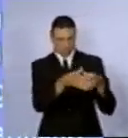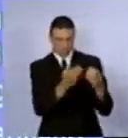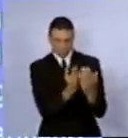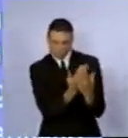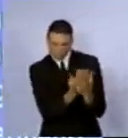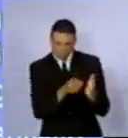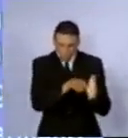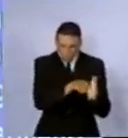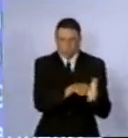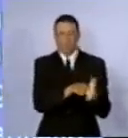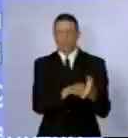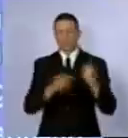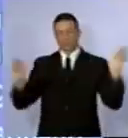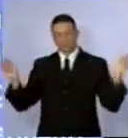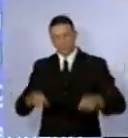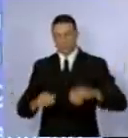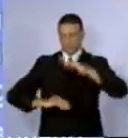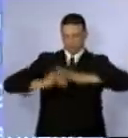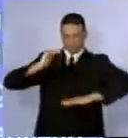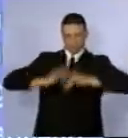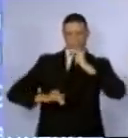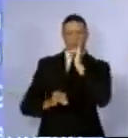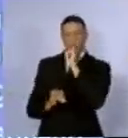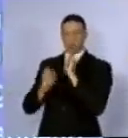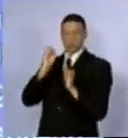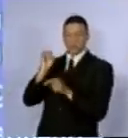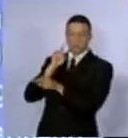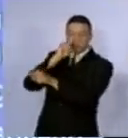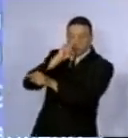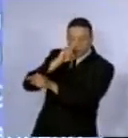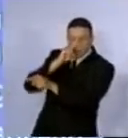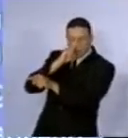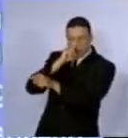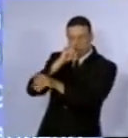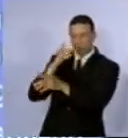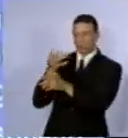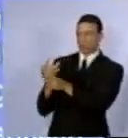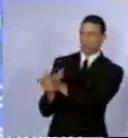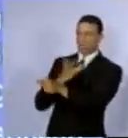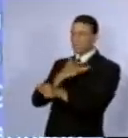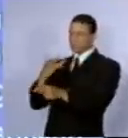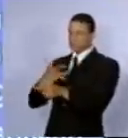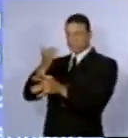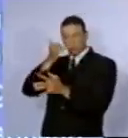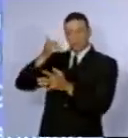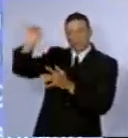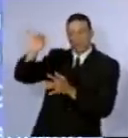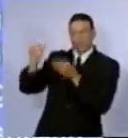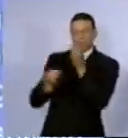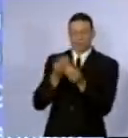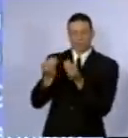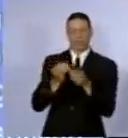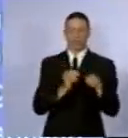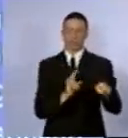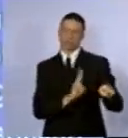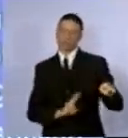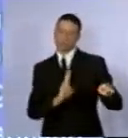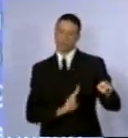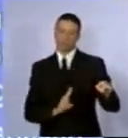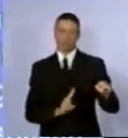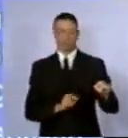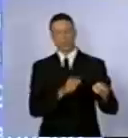de acordo com suas capacidades. Quando houver ameaça de dano sério ou irreversível, a ausência de plena certeza científica não deve ser usada como razão